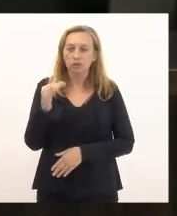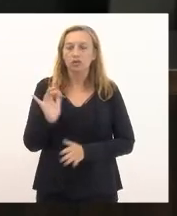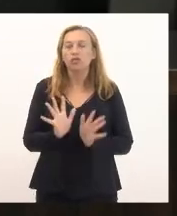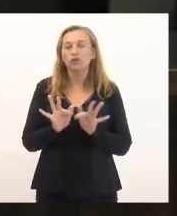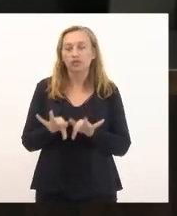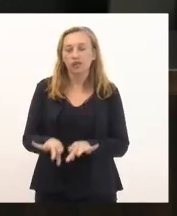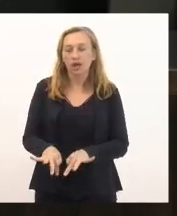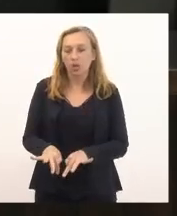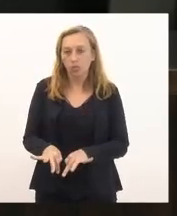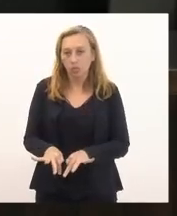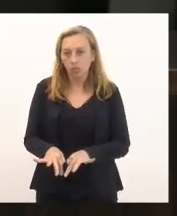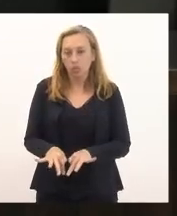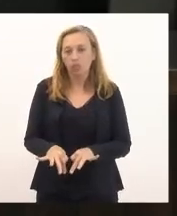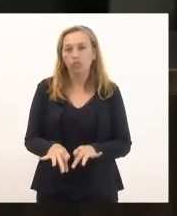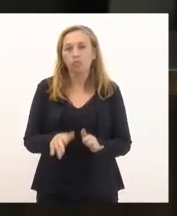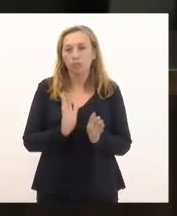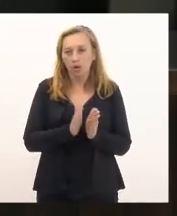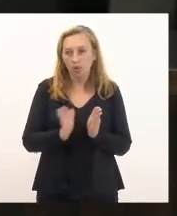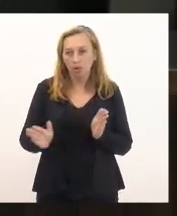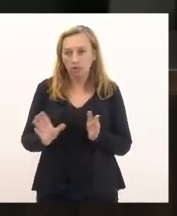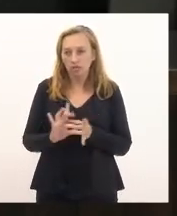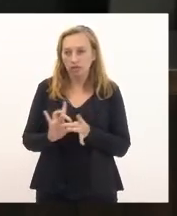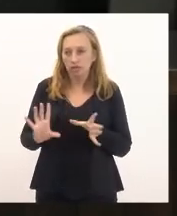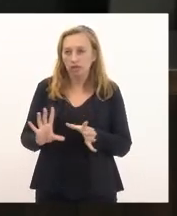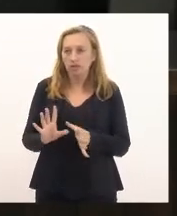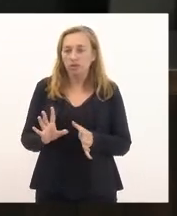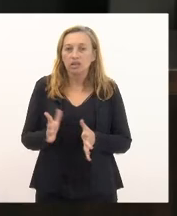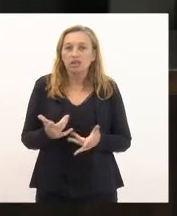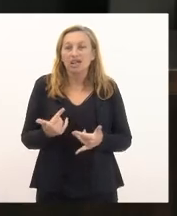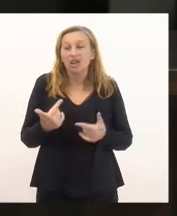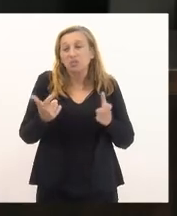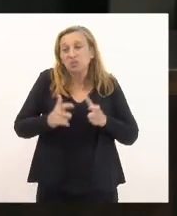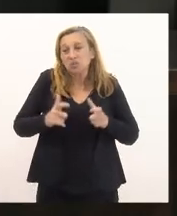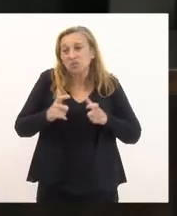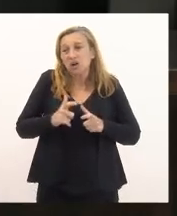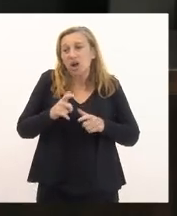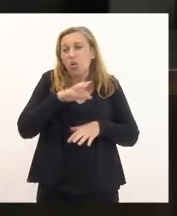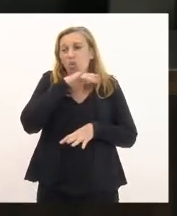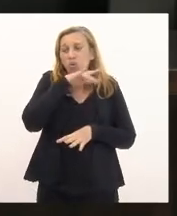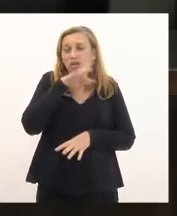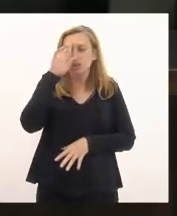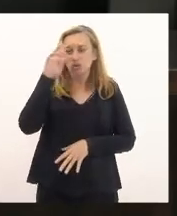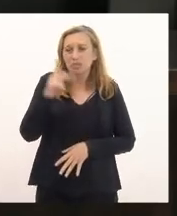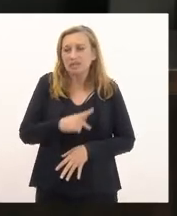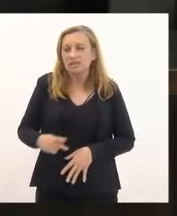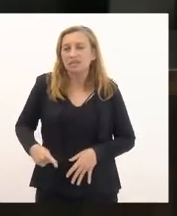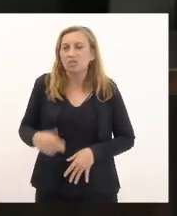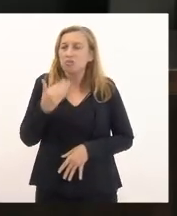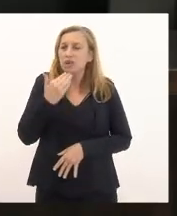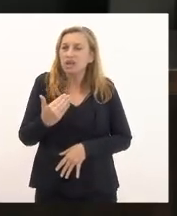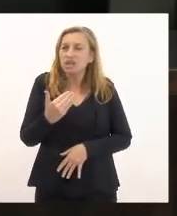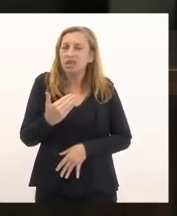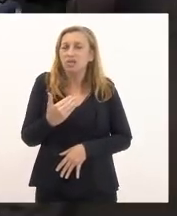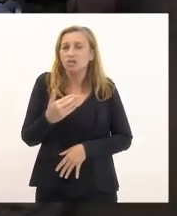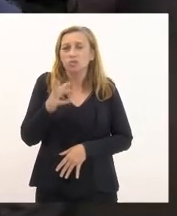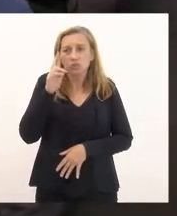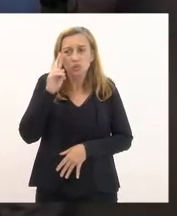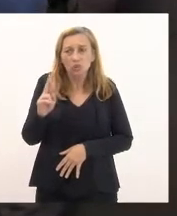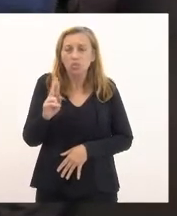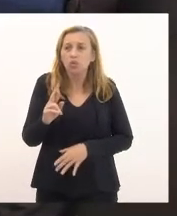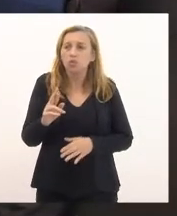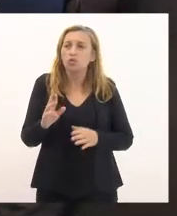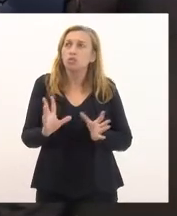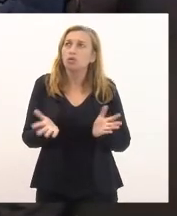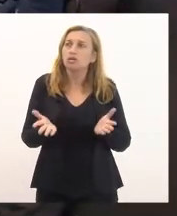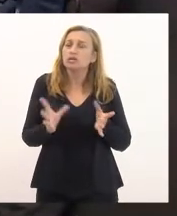final eu concedo pela ordem. É porque eu estou no lugar ruim de sinal, presidente. Então, eu queria diga. Só pedir ao senhor que quando o senhor